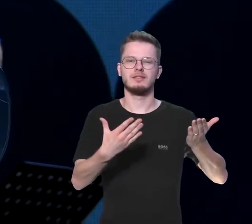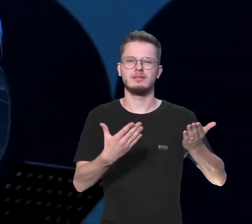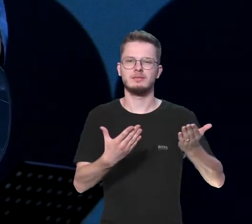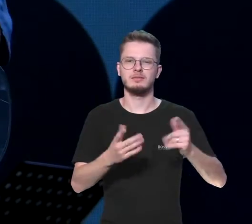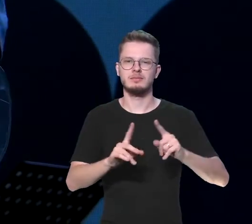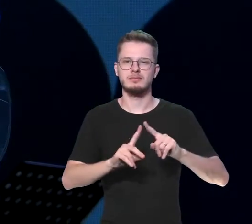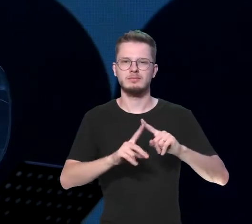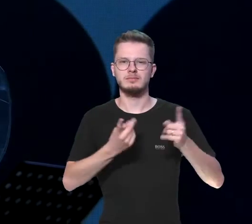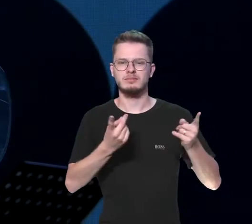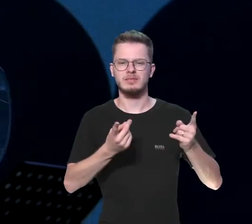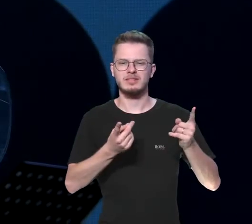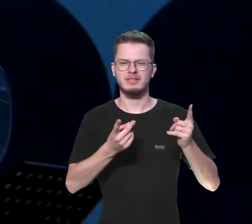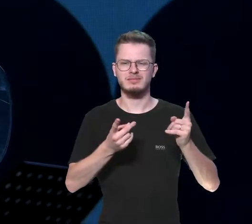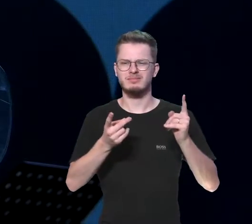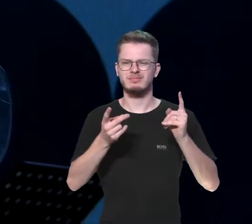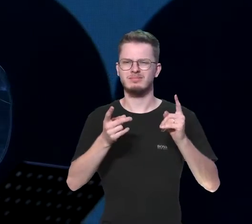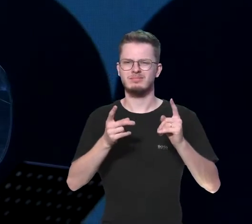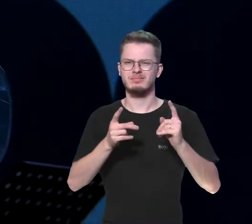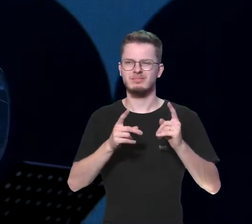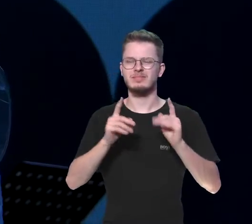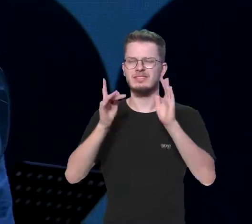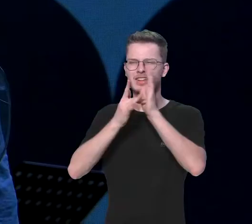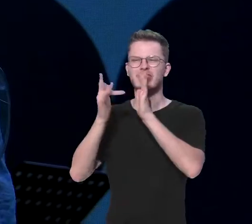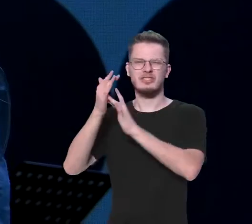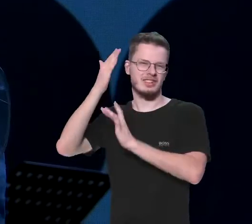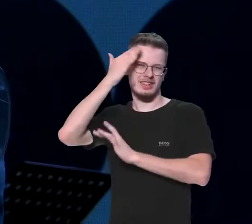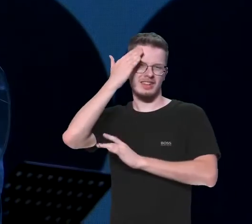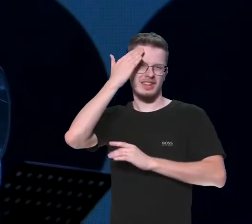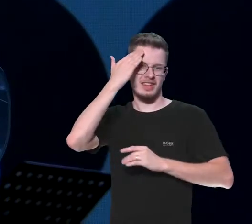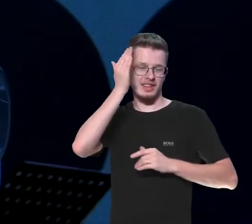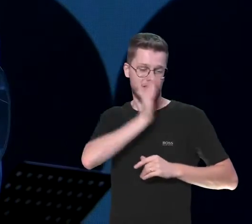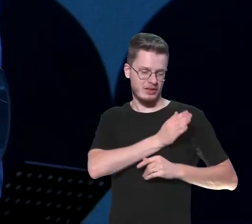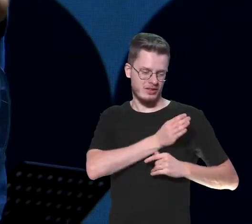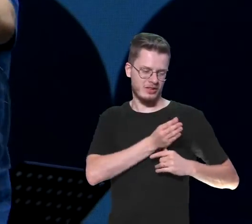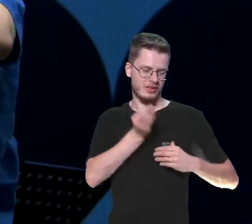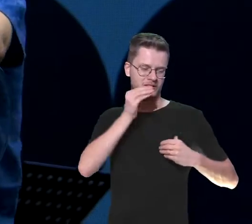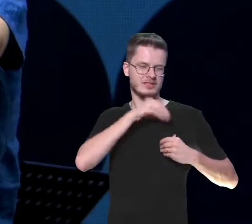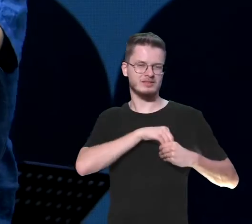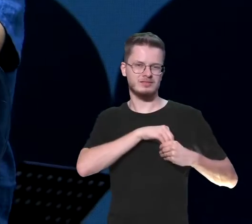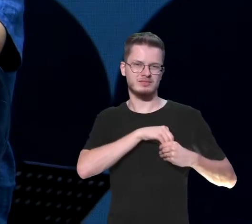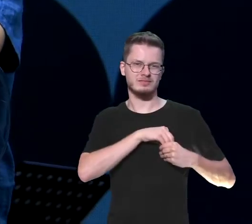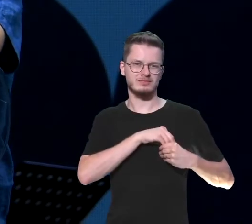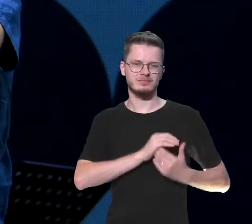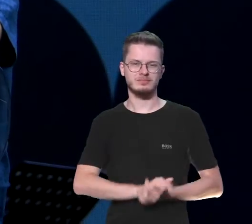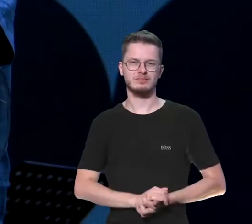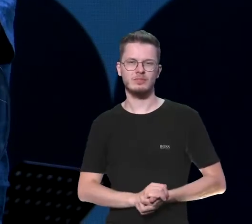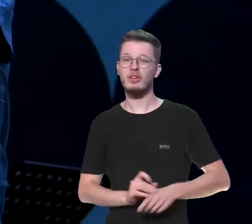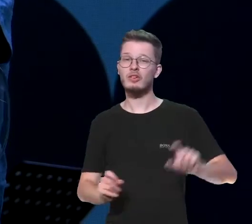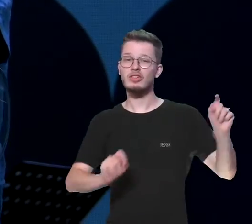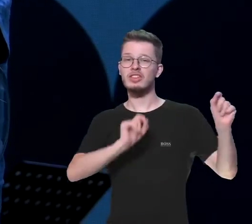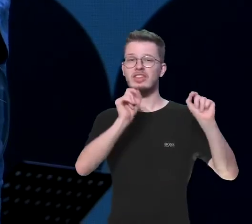Mas isso para Jesus não é o suficiente. E o que eu preciso fazer se eu quiser ser